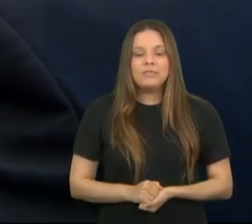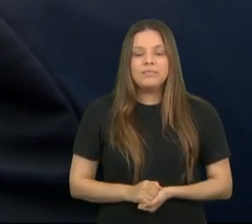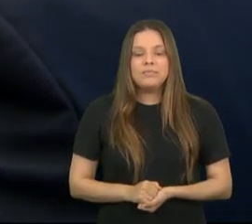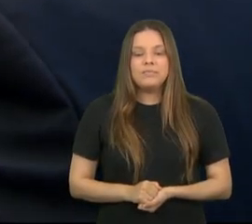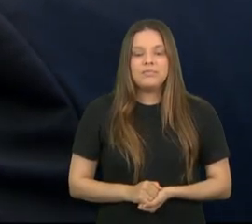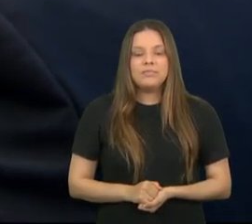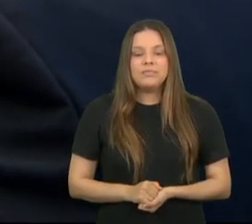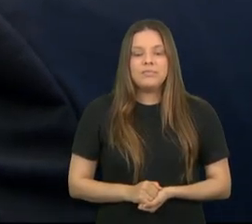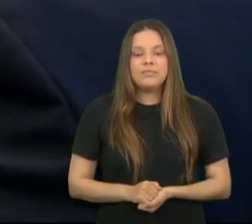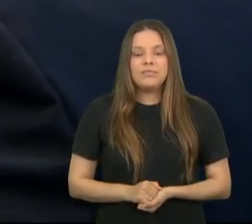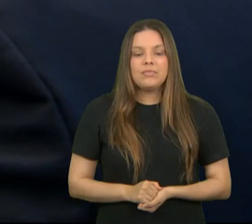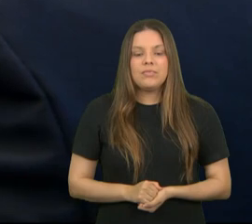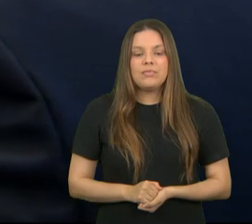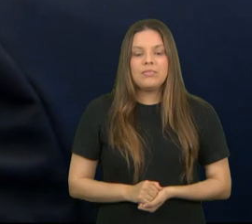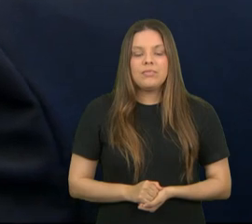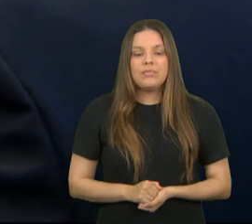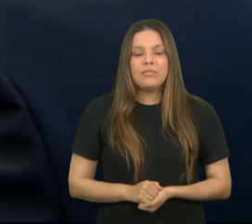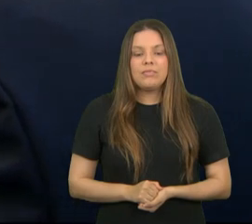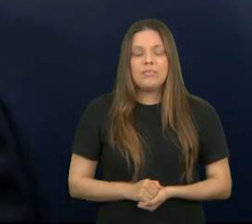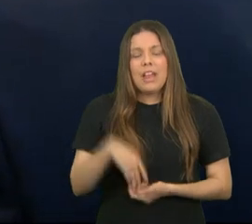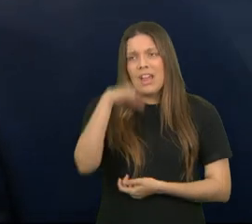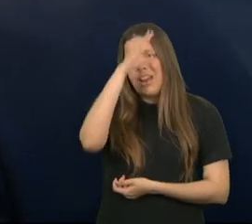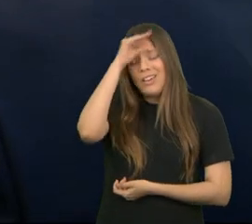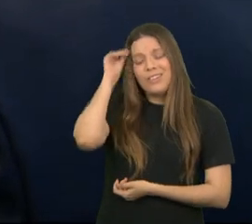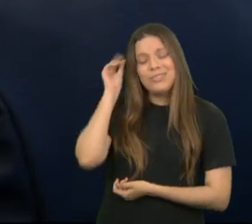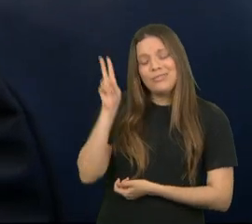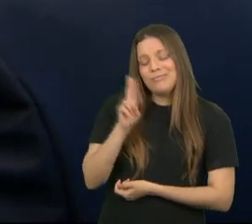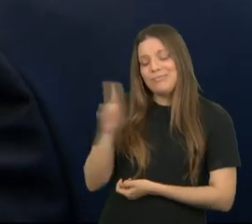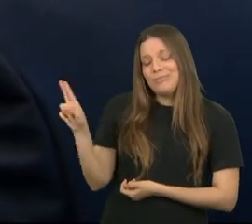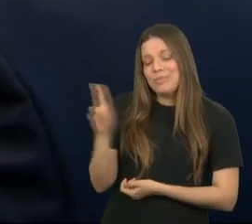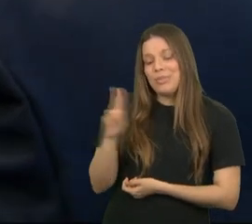Agora esqueci o nome, estou emocionado.